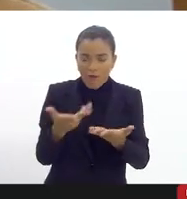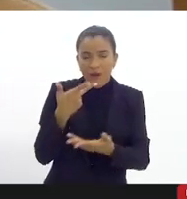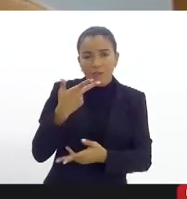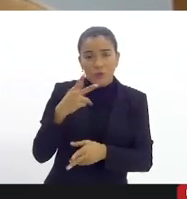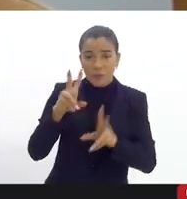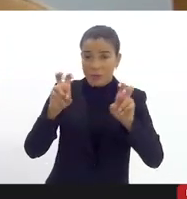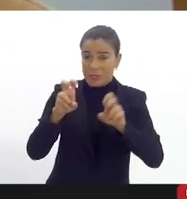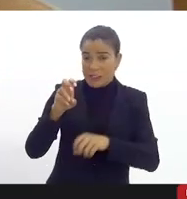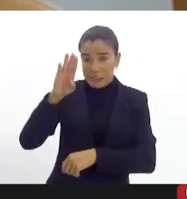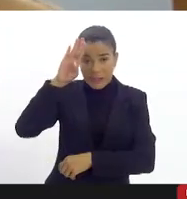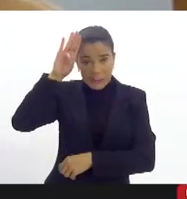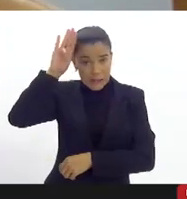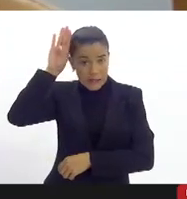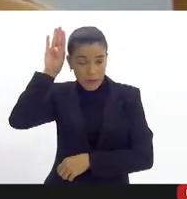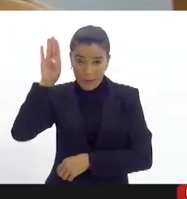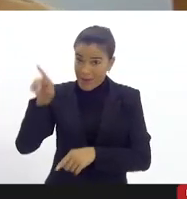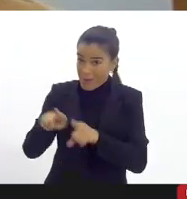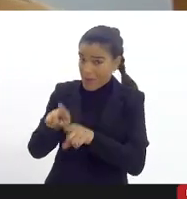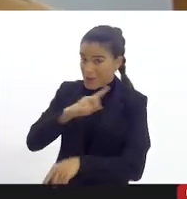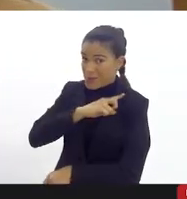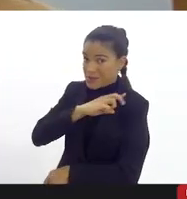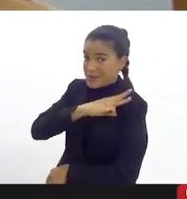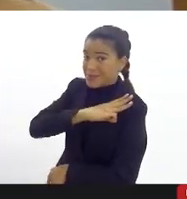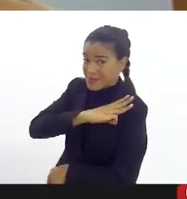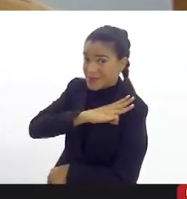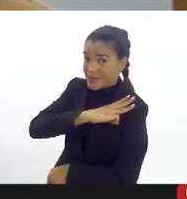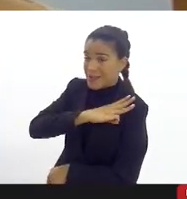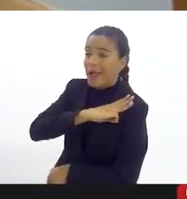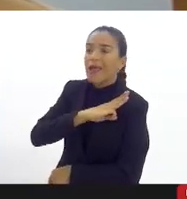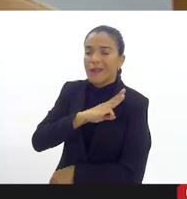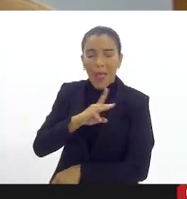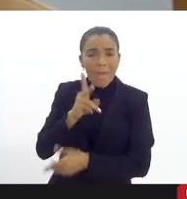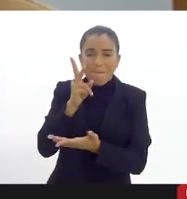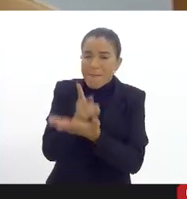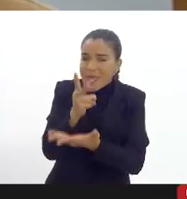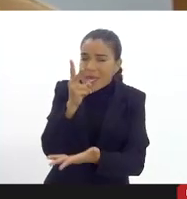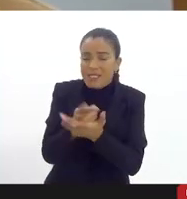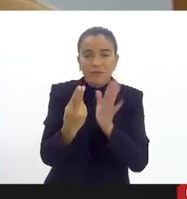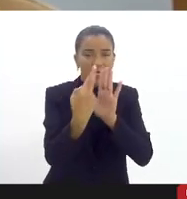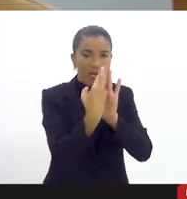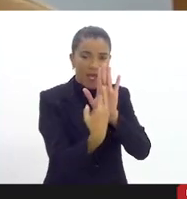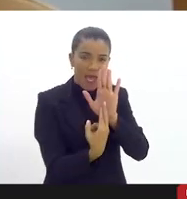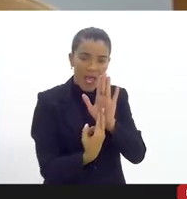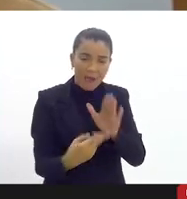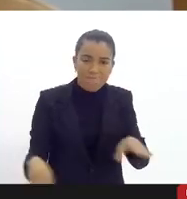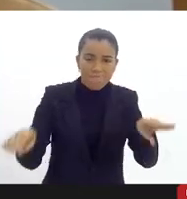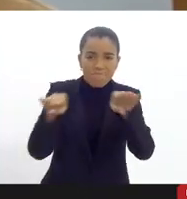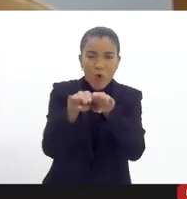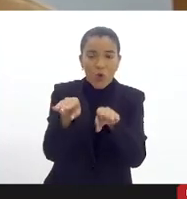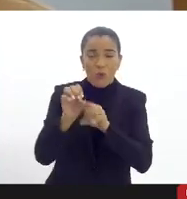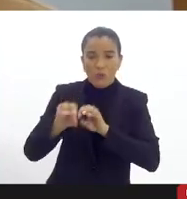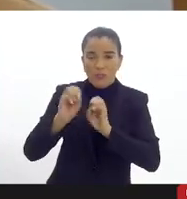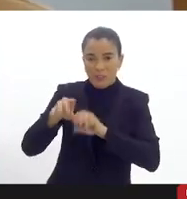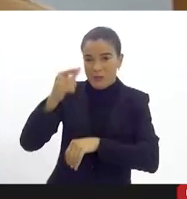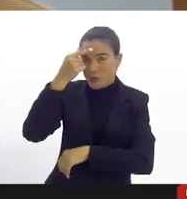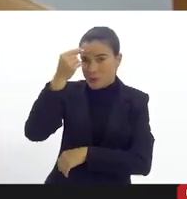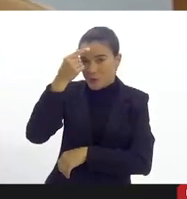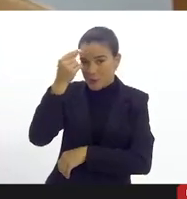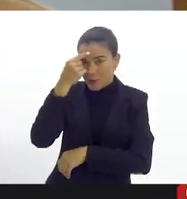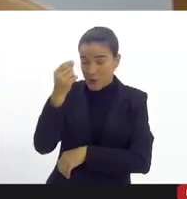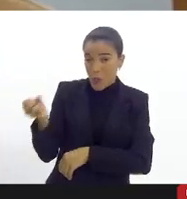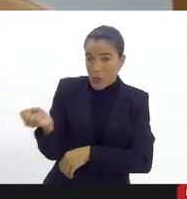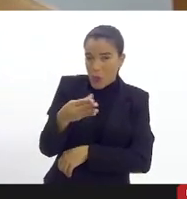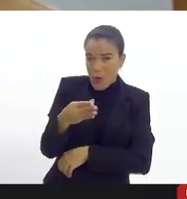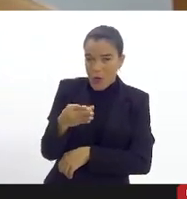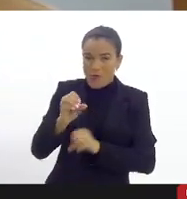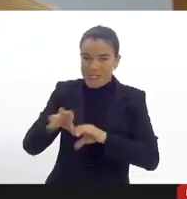superior mas hoje ele tá colocado por ensino médio que vem também utilizando as mesmas regras de ensino superior na chamada nova ensino médio